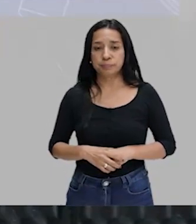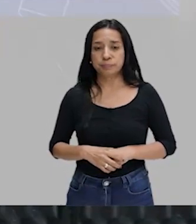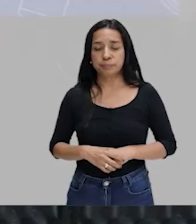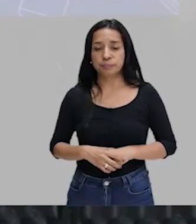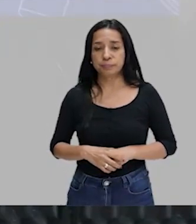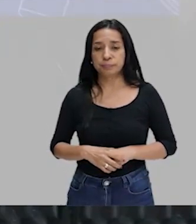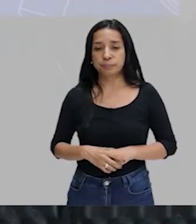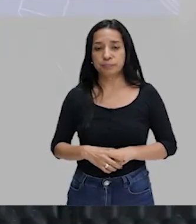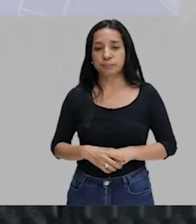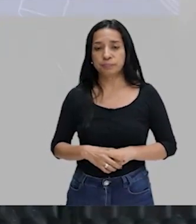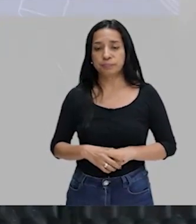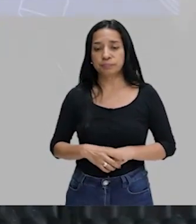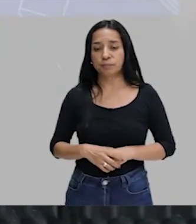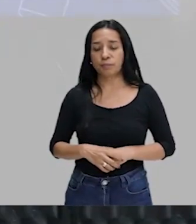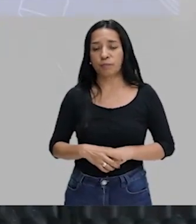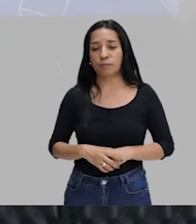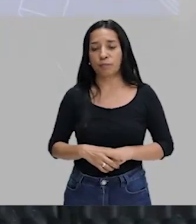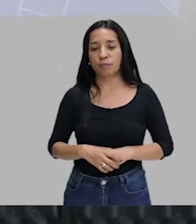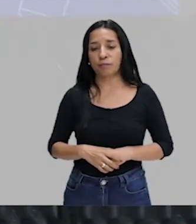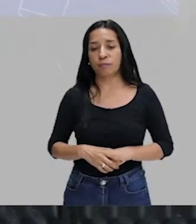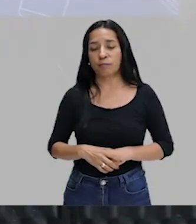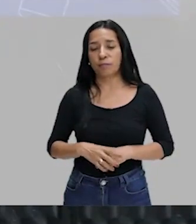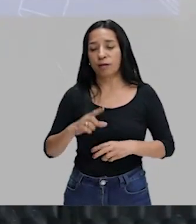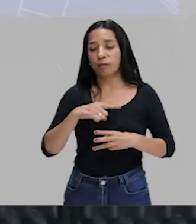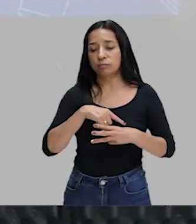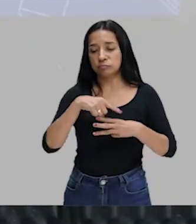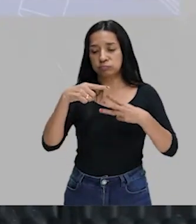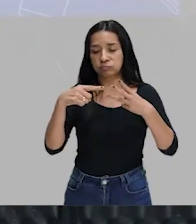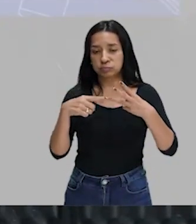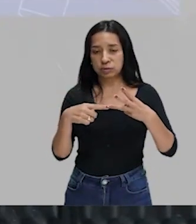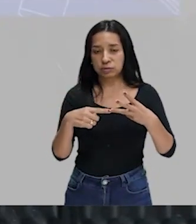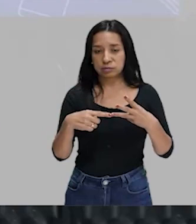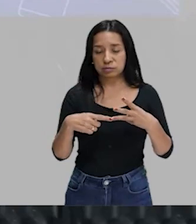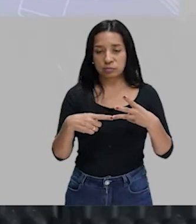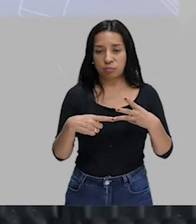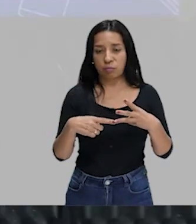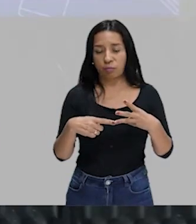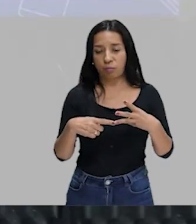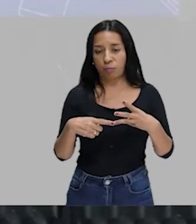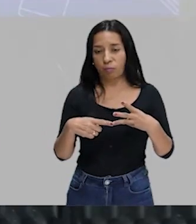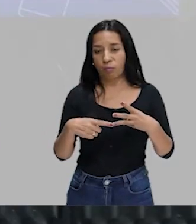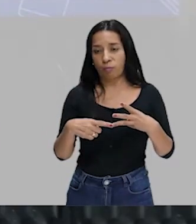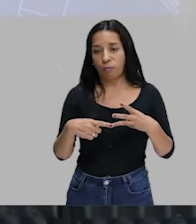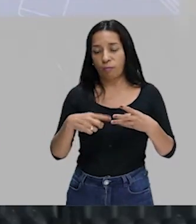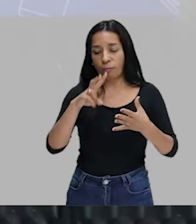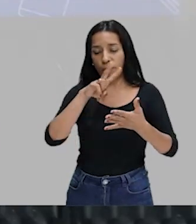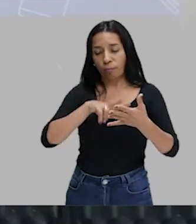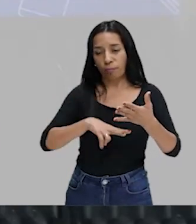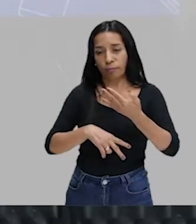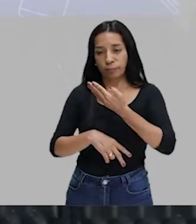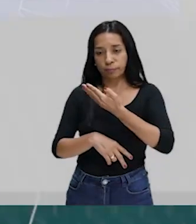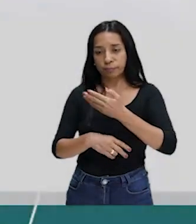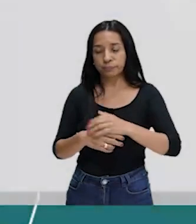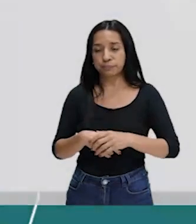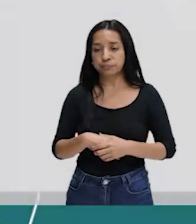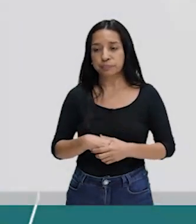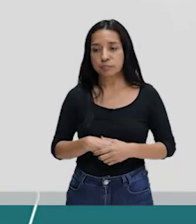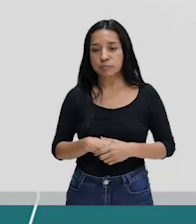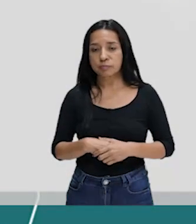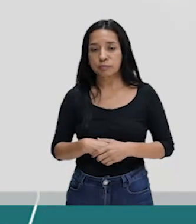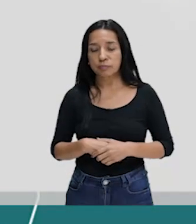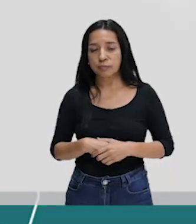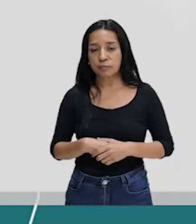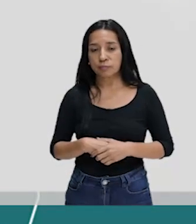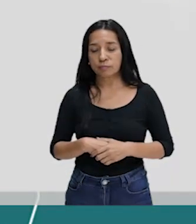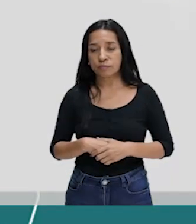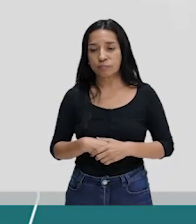Questão 3. Quando uma estrela gigante com massa de até 20 vezes maior